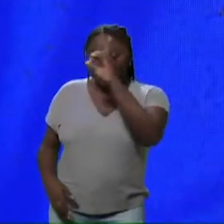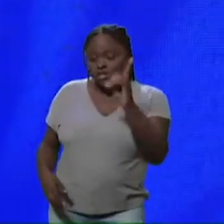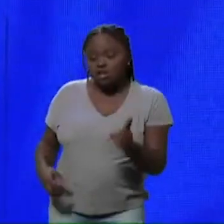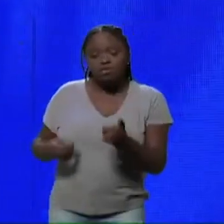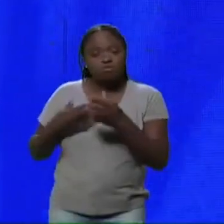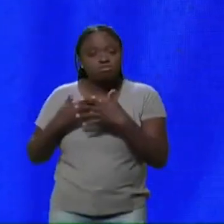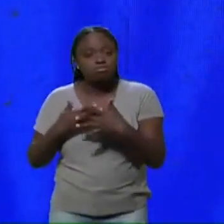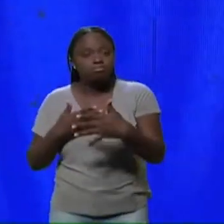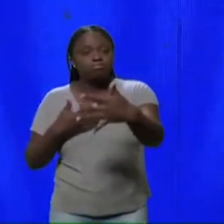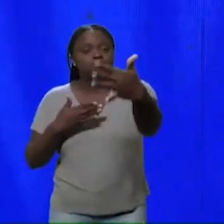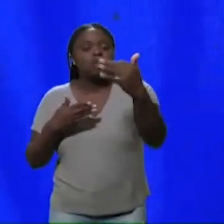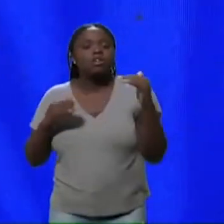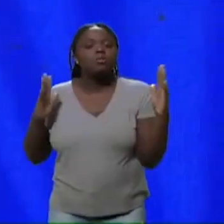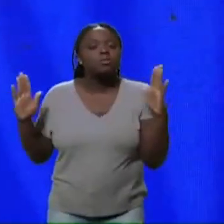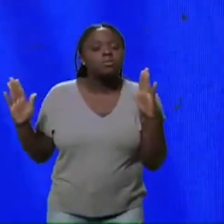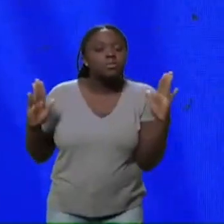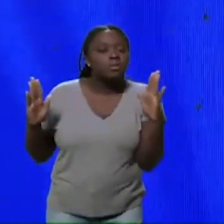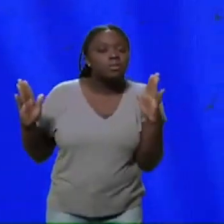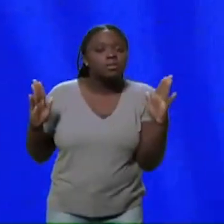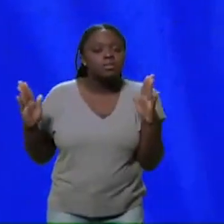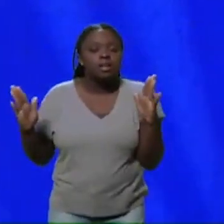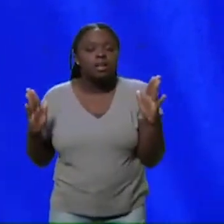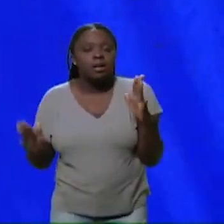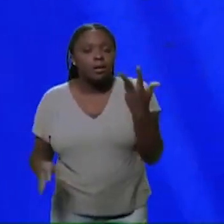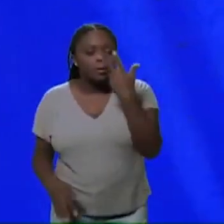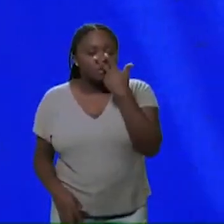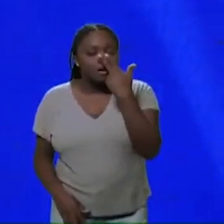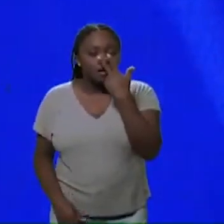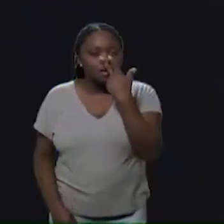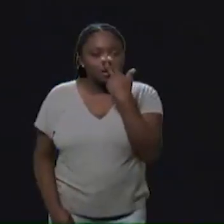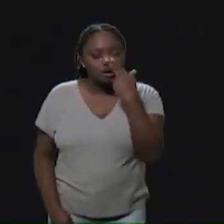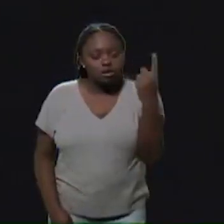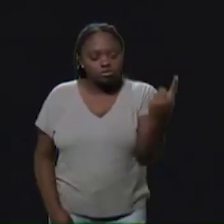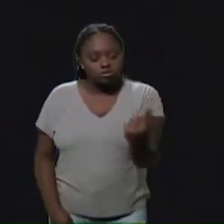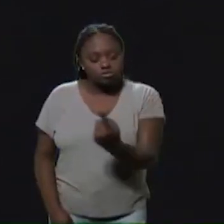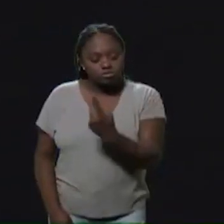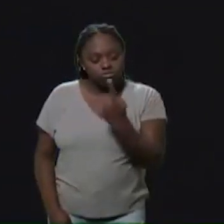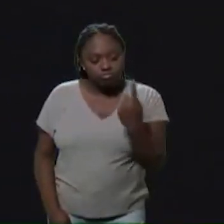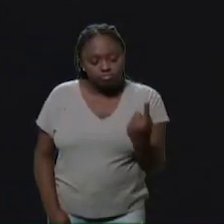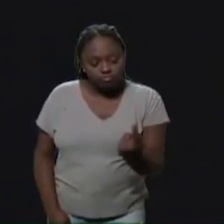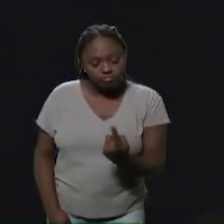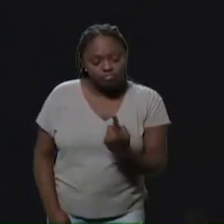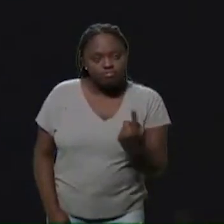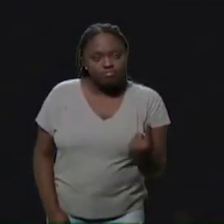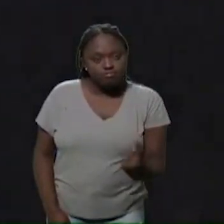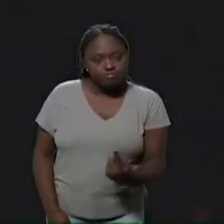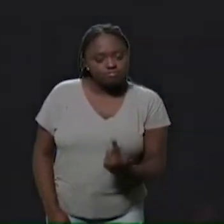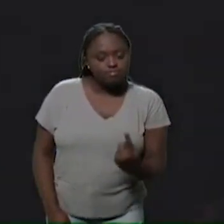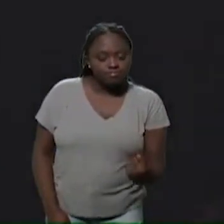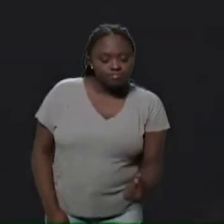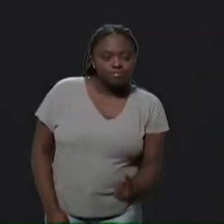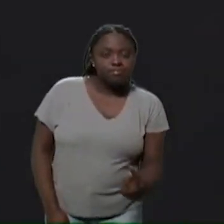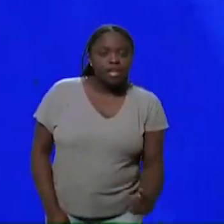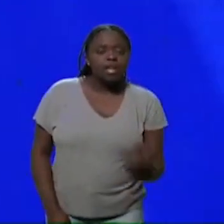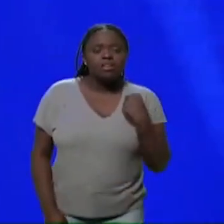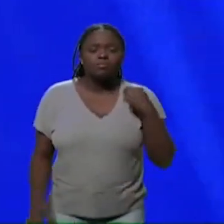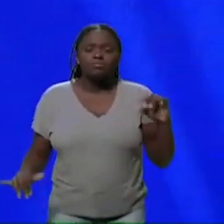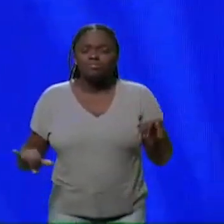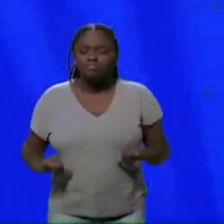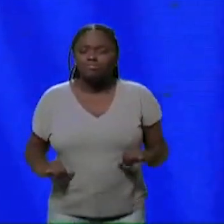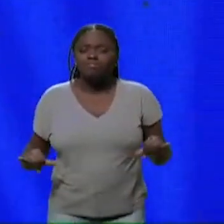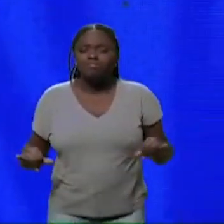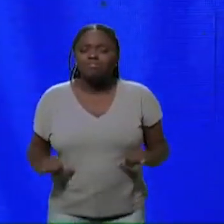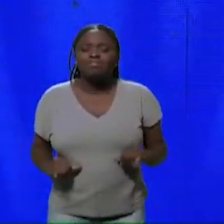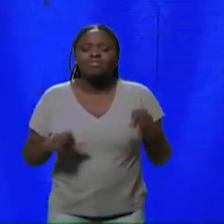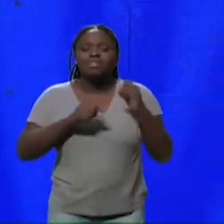um processo, uma espiral descendente. E eu sofri muito. E foram anos da minha vida que